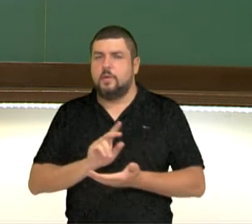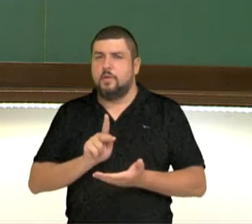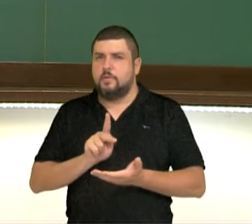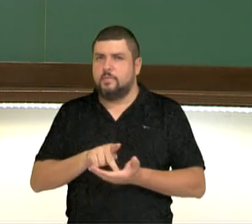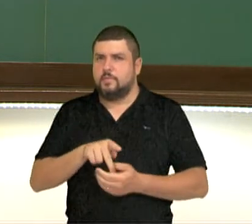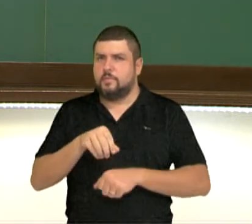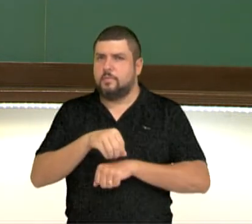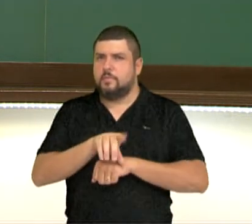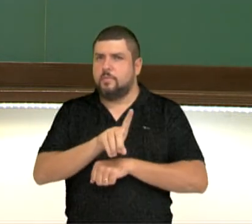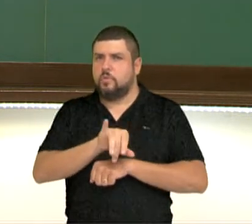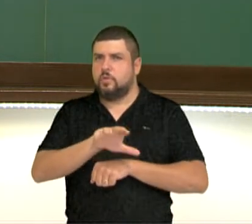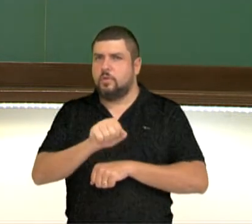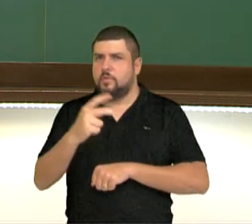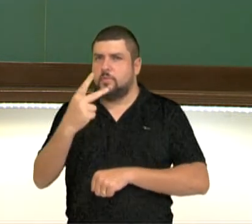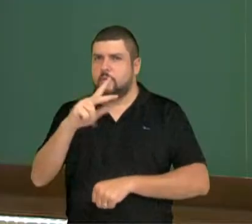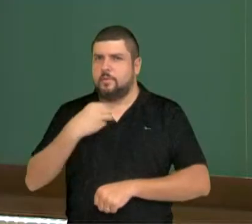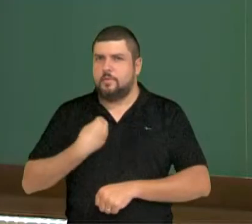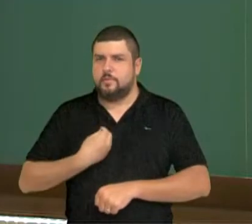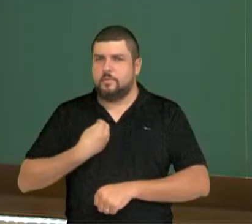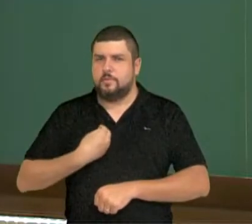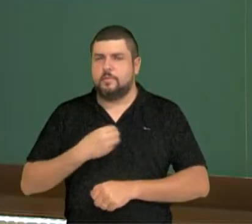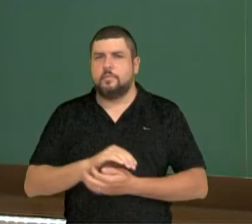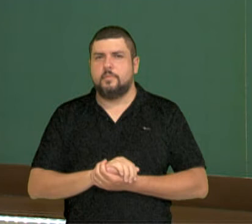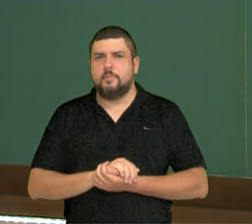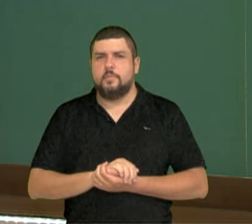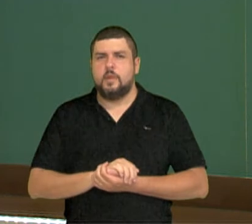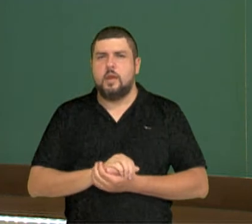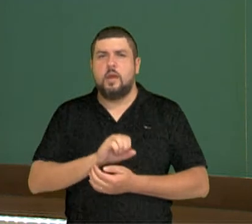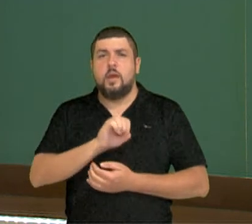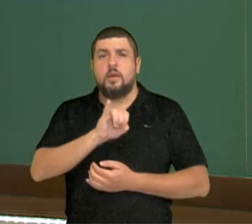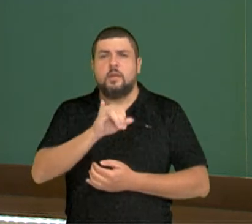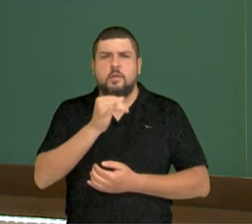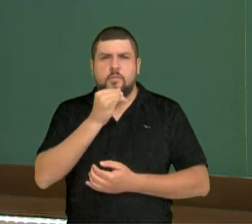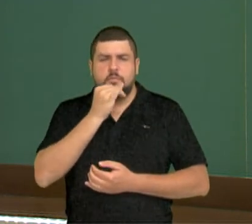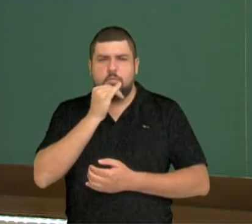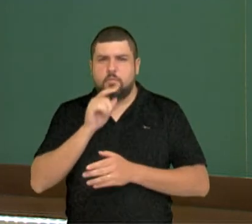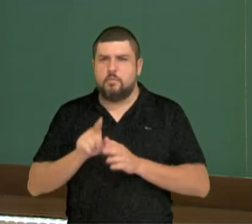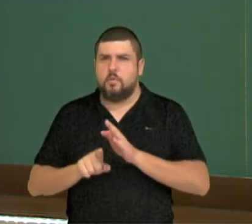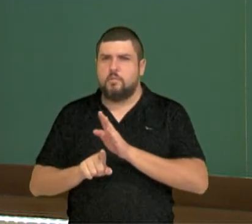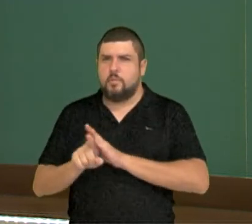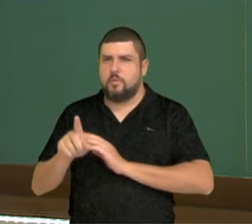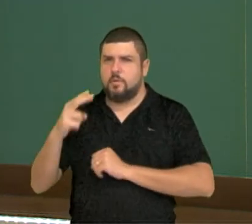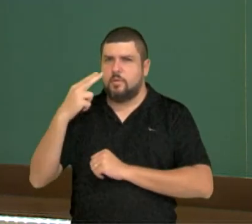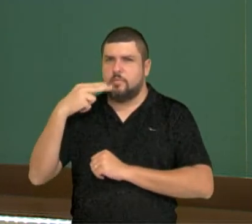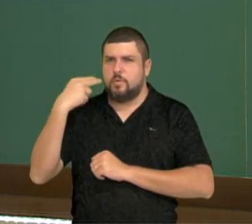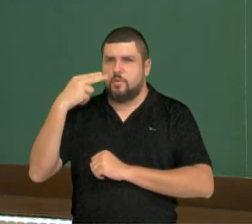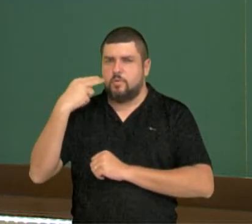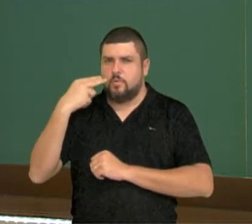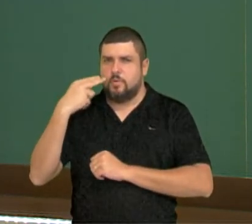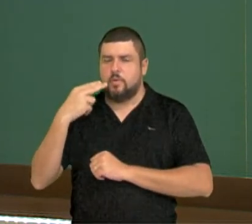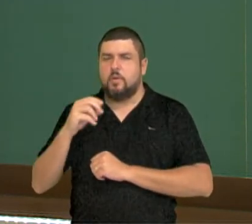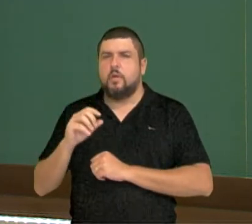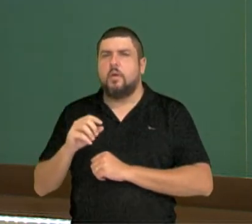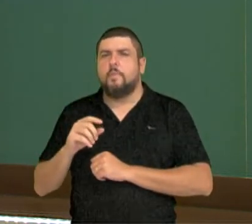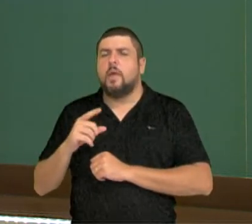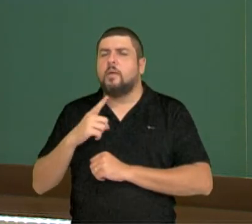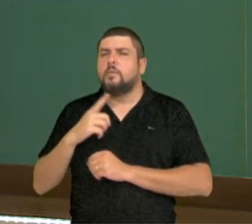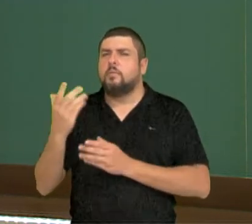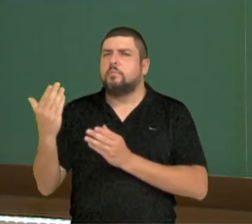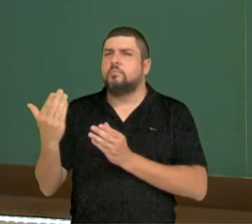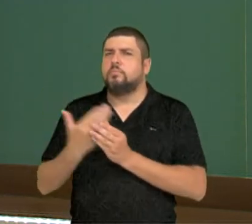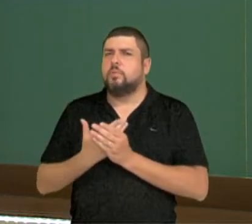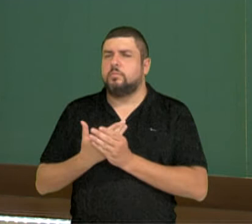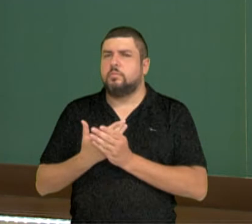vida. Se você perguntar para qualquer advogado, você vai perceber que durante um processo que vai ser analisado